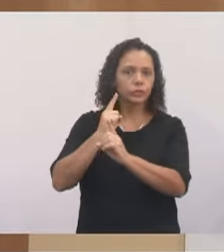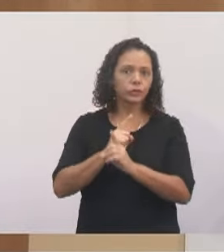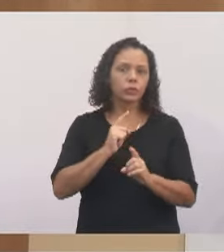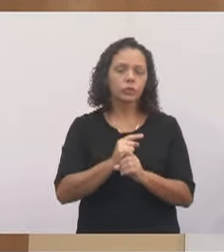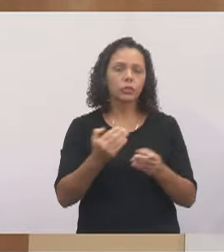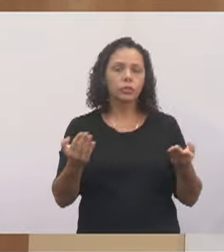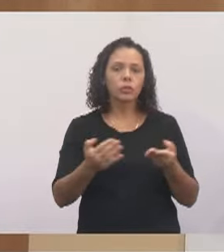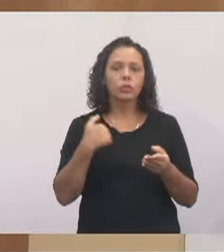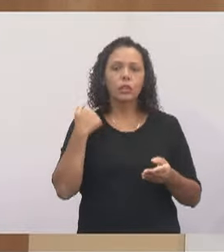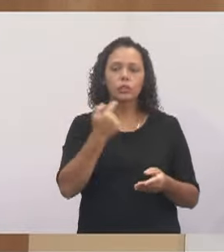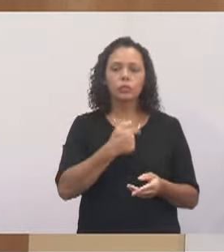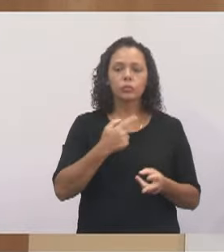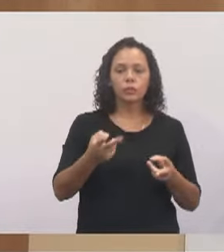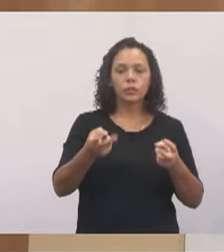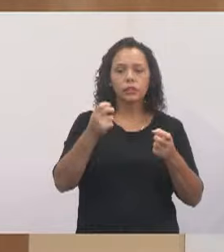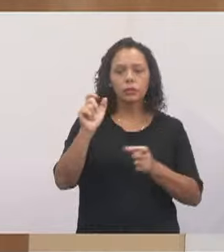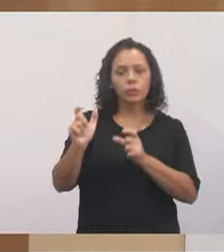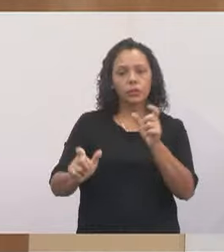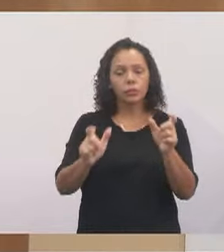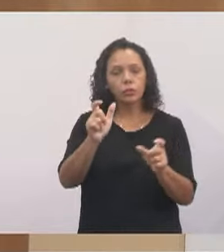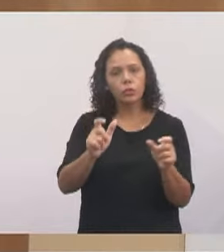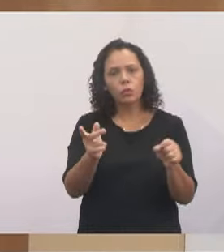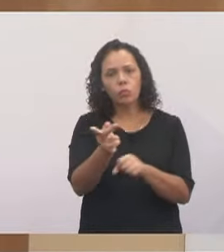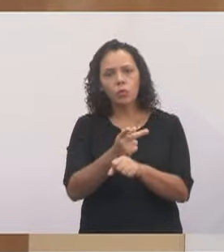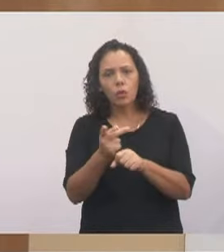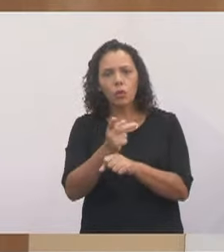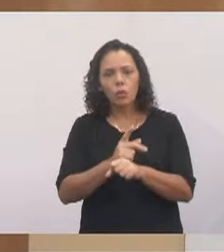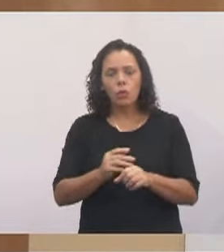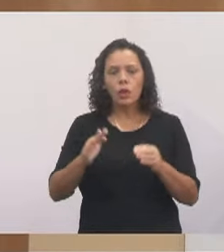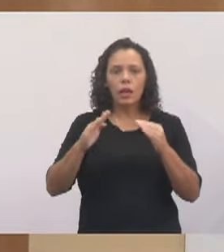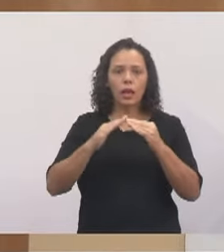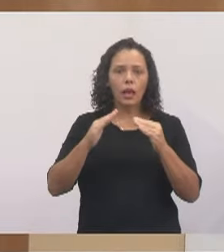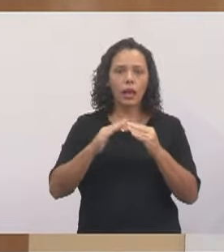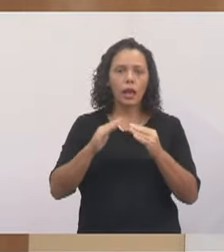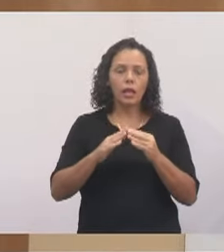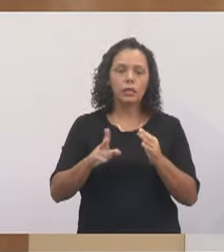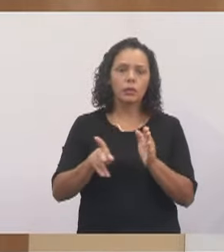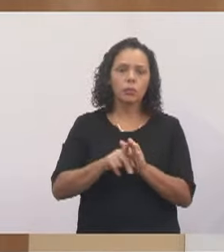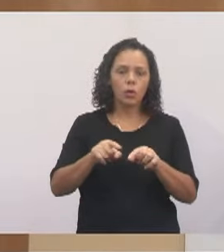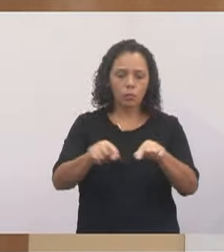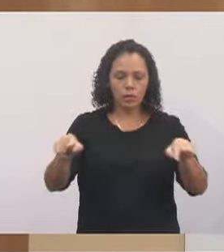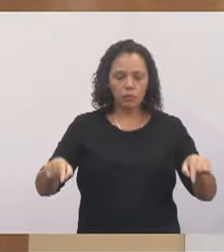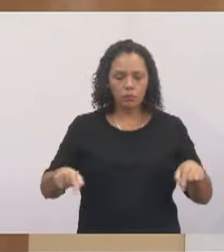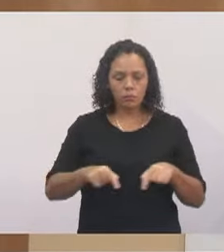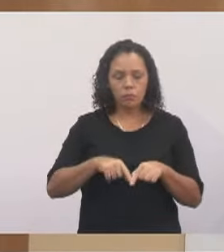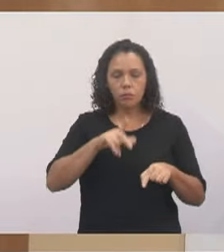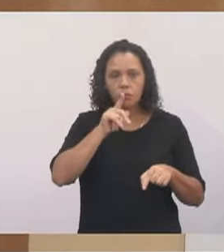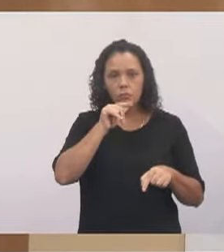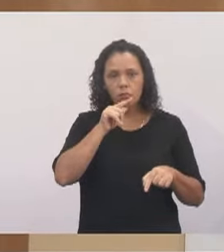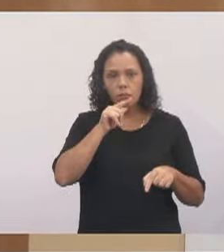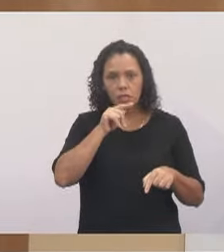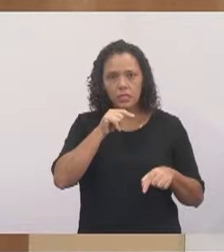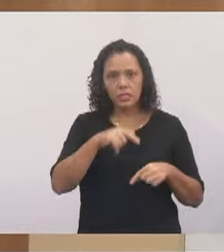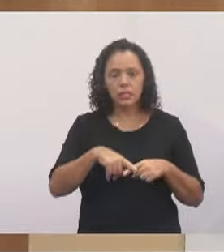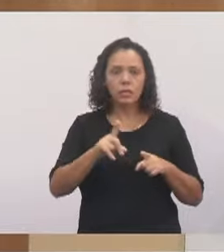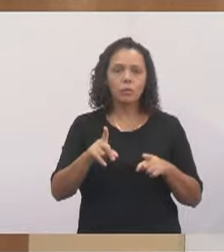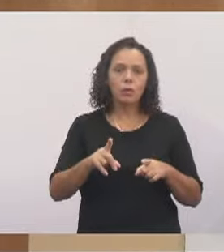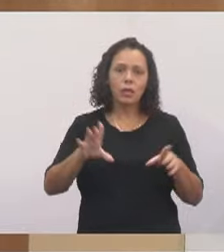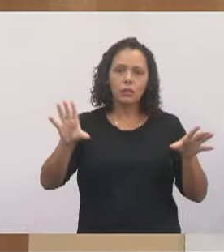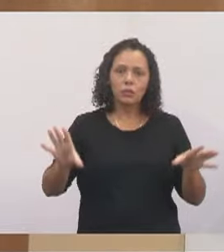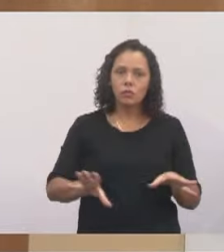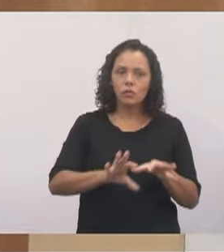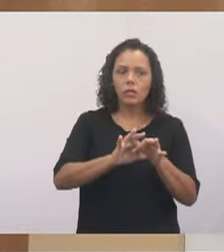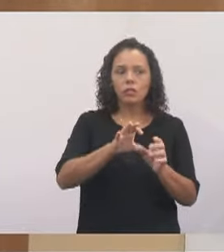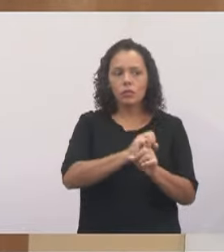percebe que as pessoas, elas procuram ter piscina em casa, nada contra, mas a gente deixa de ter esse vínculo pessoal, esse